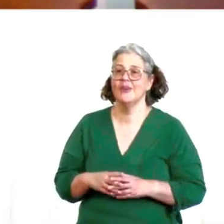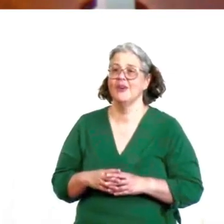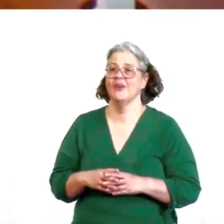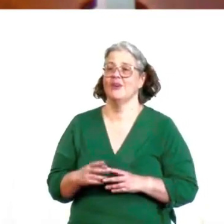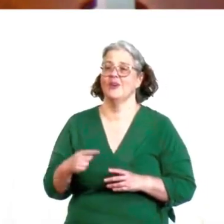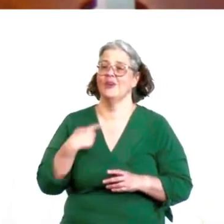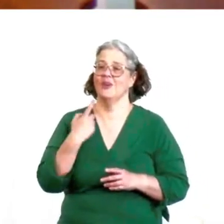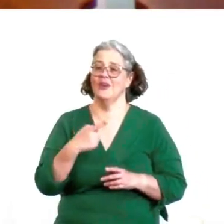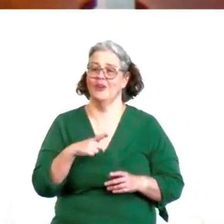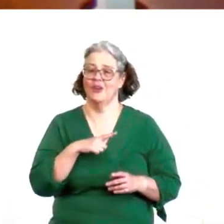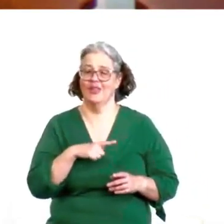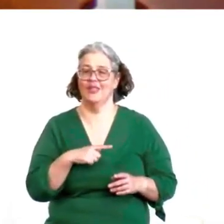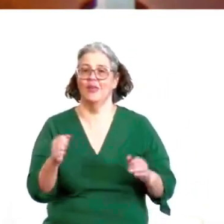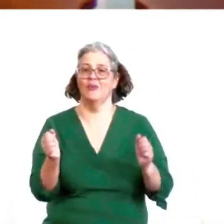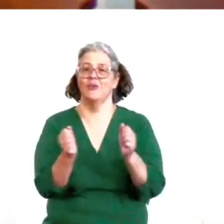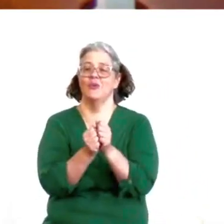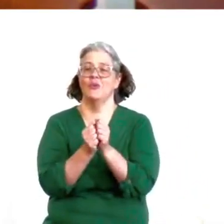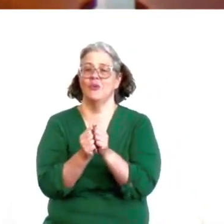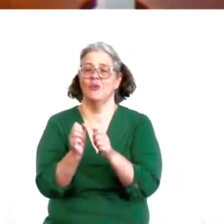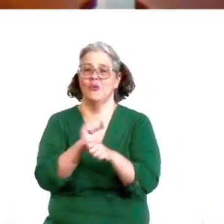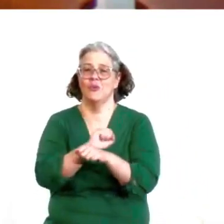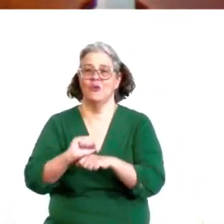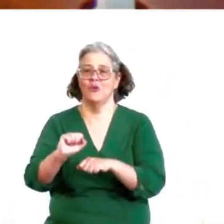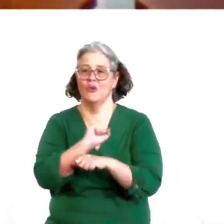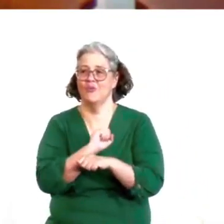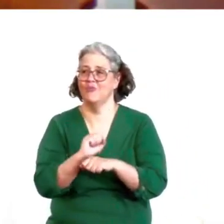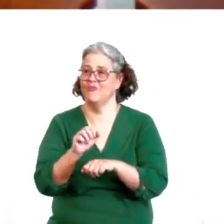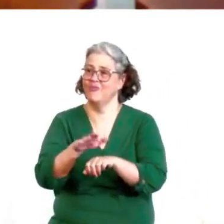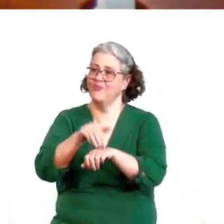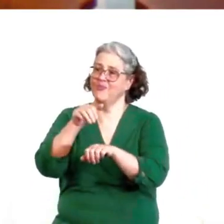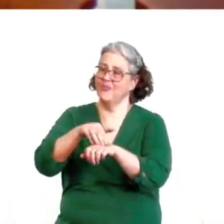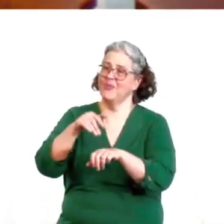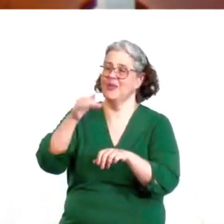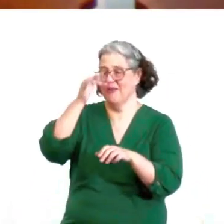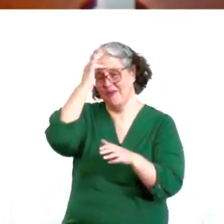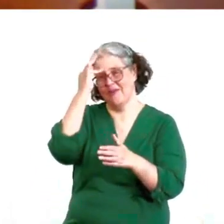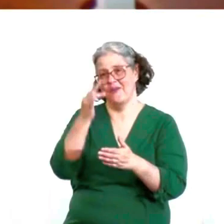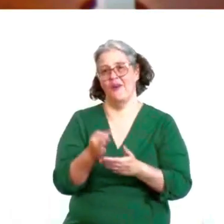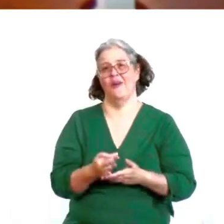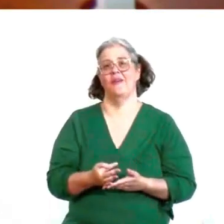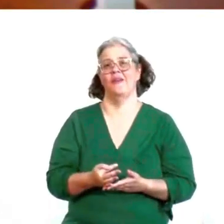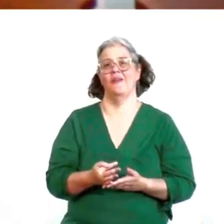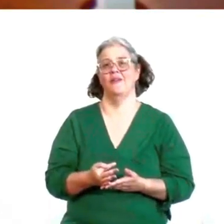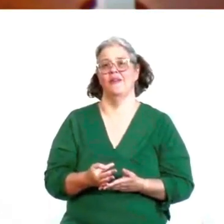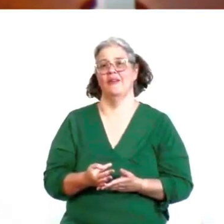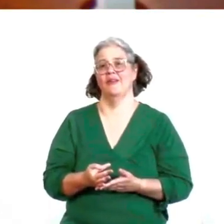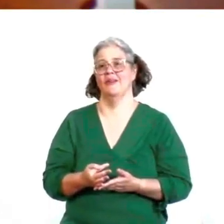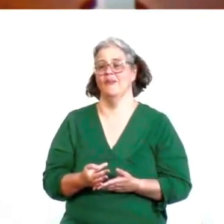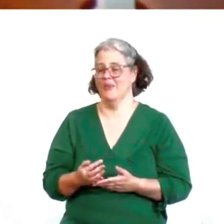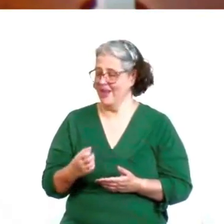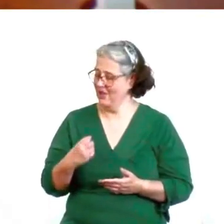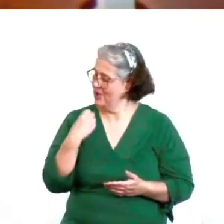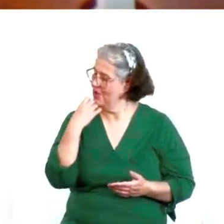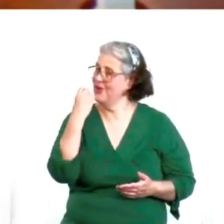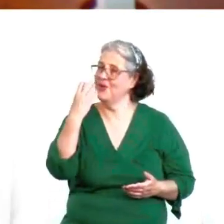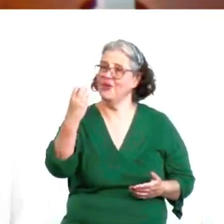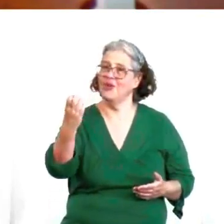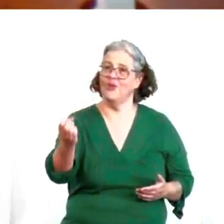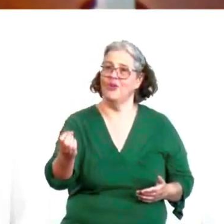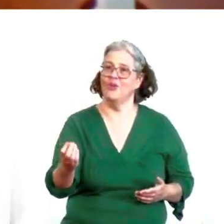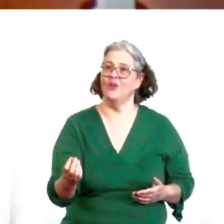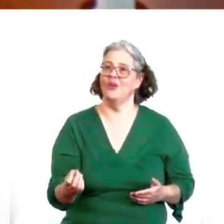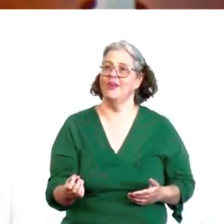Nós estamos como Abraão sendo chamados para desenvolvermos uma fé e para peregrinarmos sem